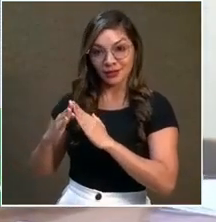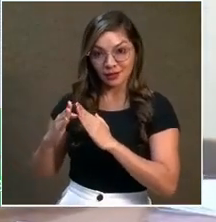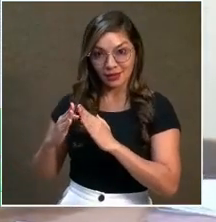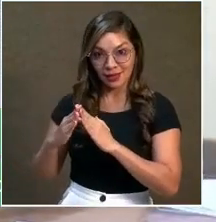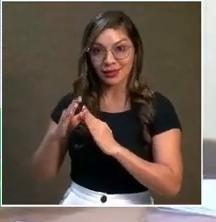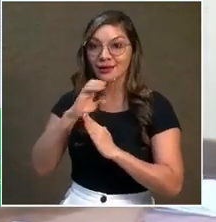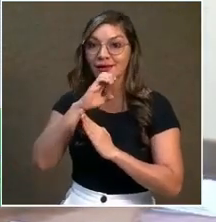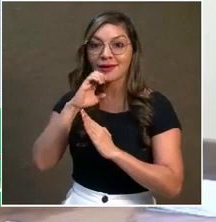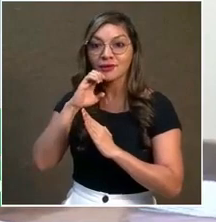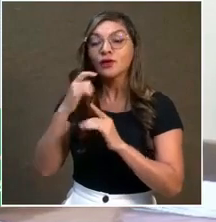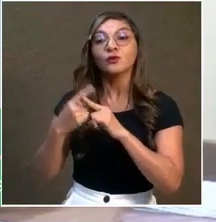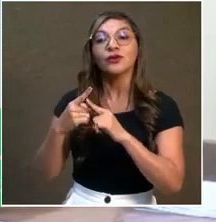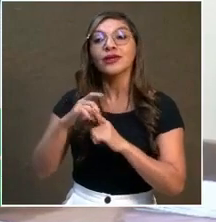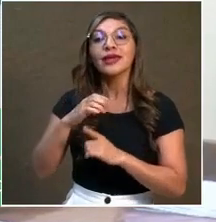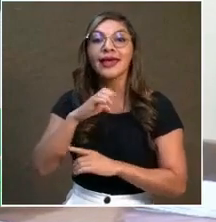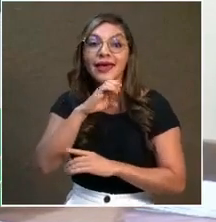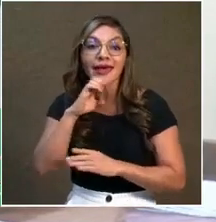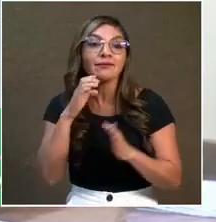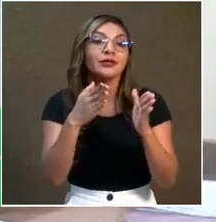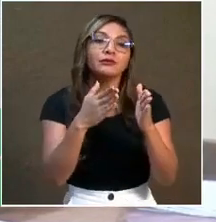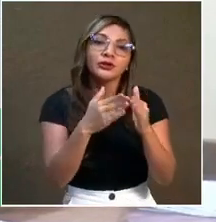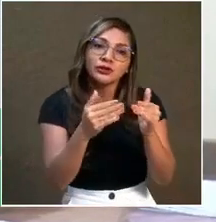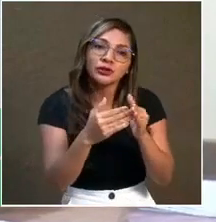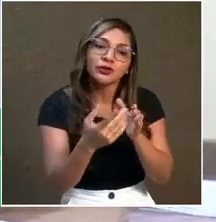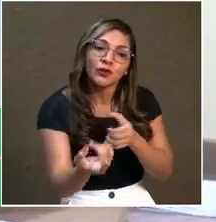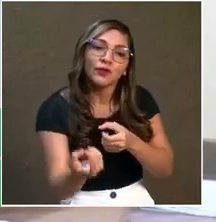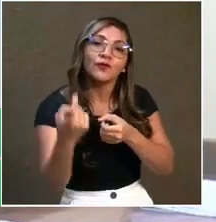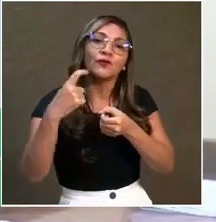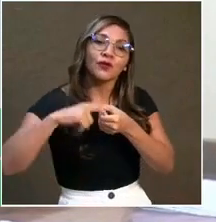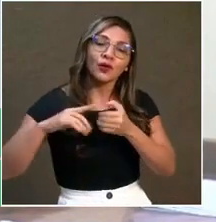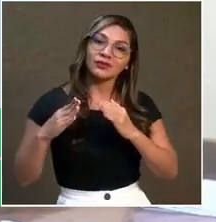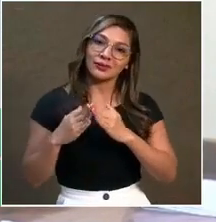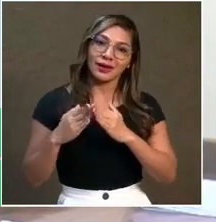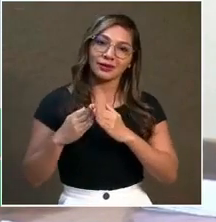ele retornou para a casa de Emily a pedido dela. Porque eles tinham reatado.